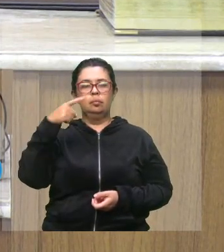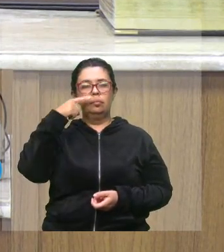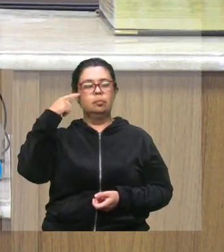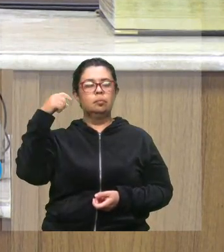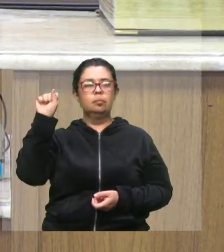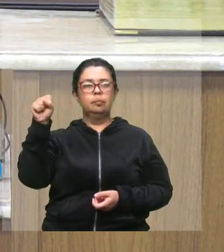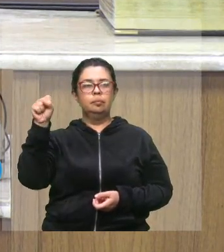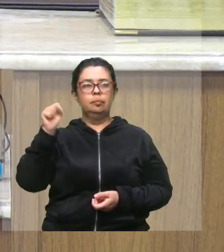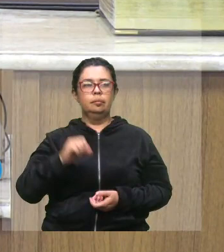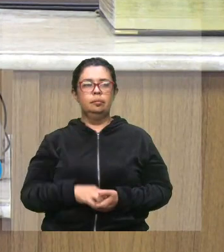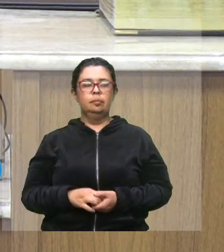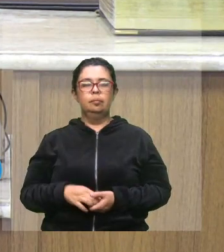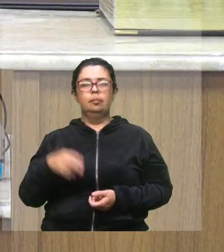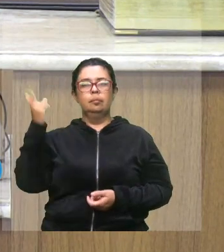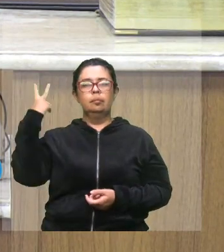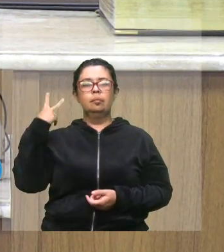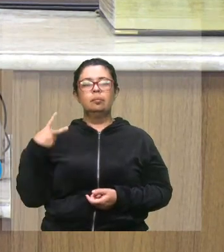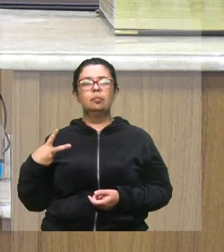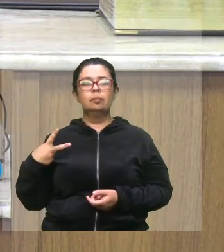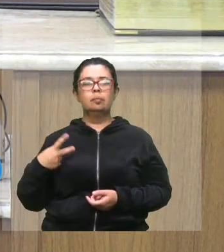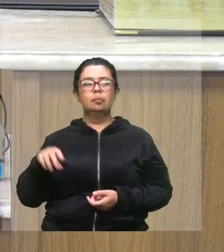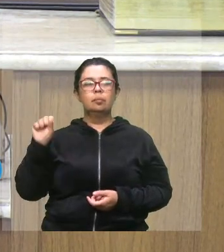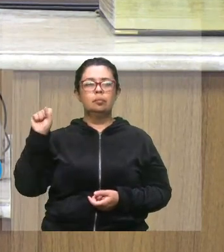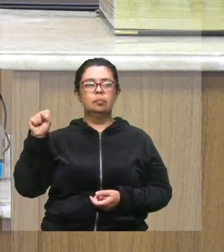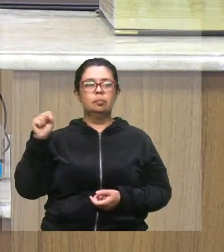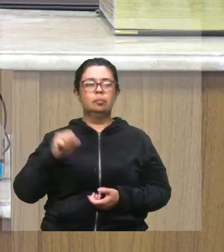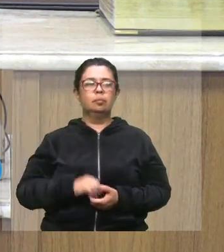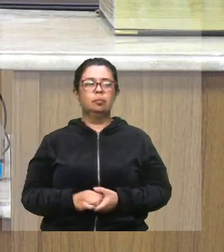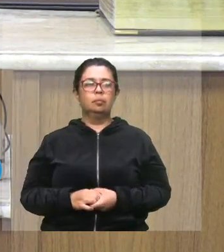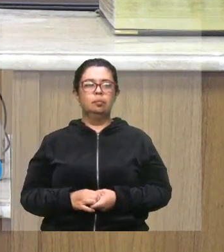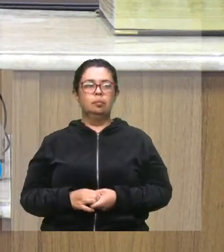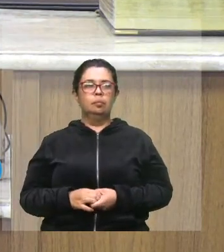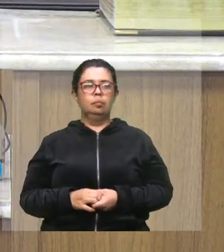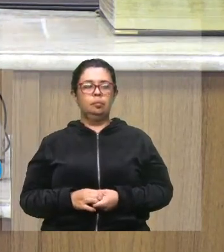Sim. Viviane Delmassa. Sim.